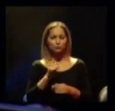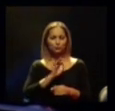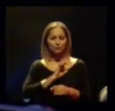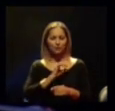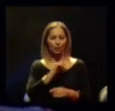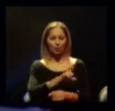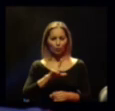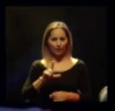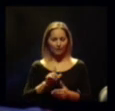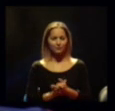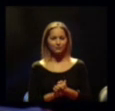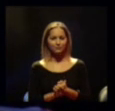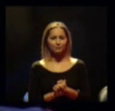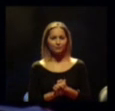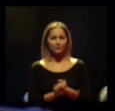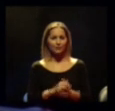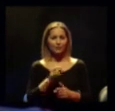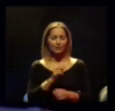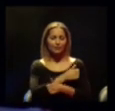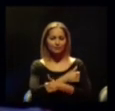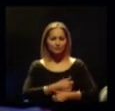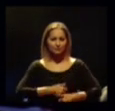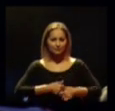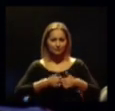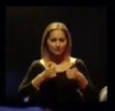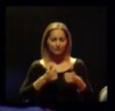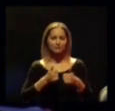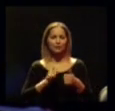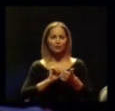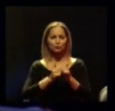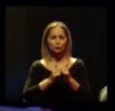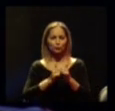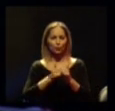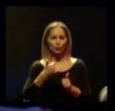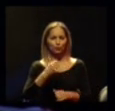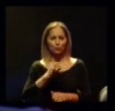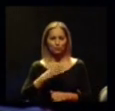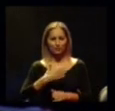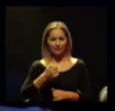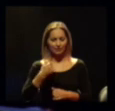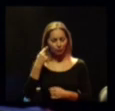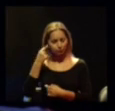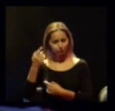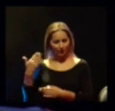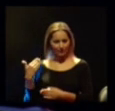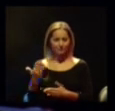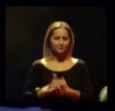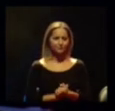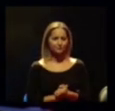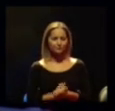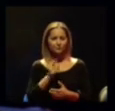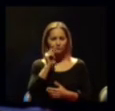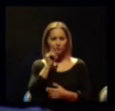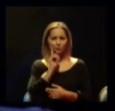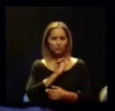Loulé, foi capital europeia do desporto em 2015, como acabaram de apreciar, Senhora e